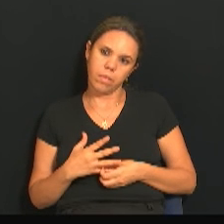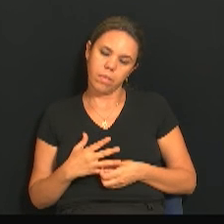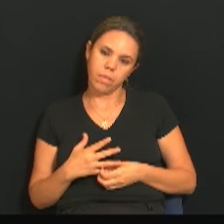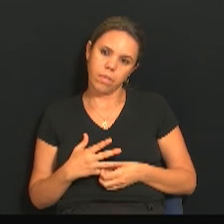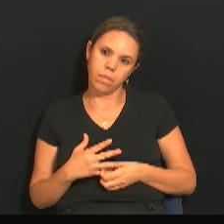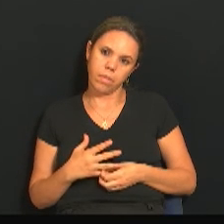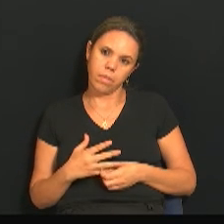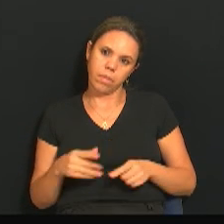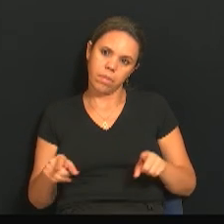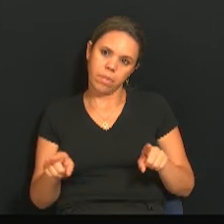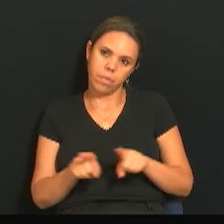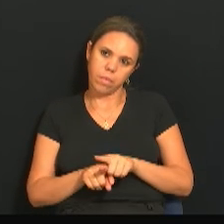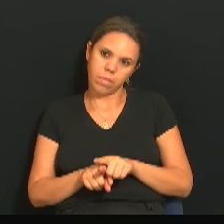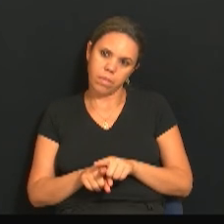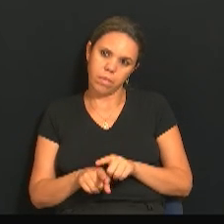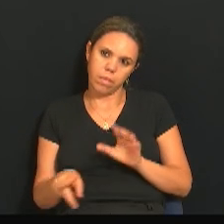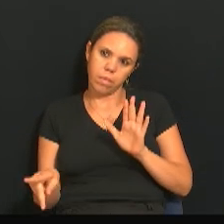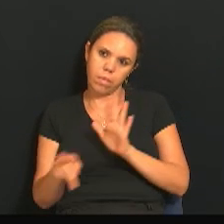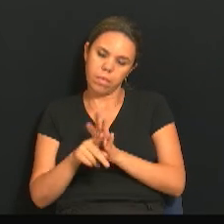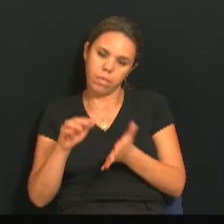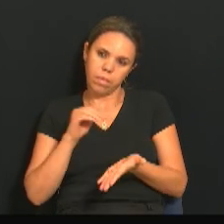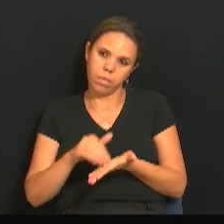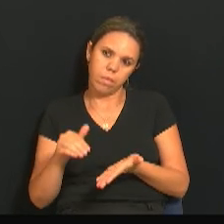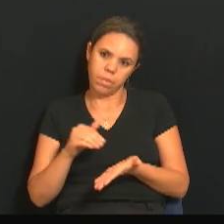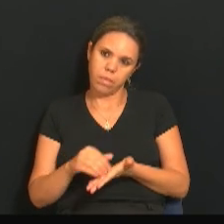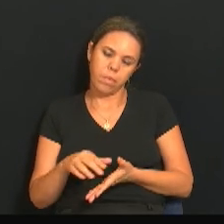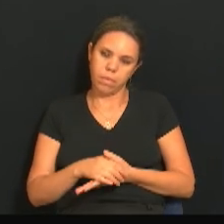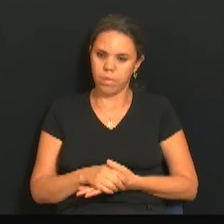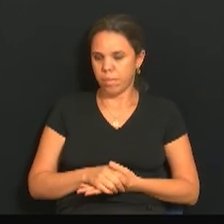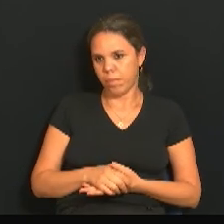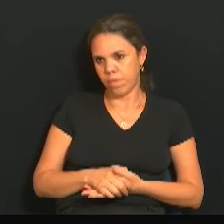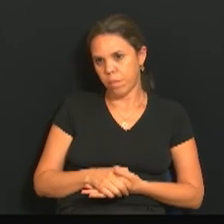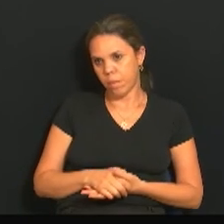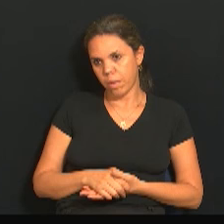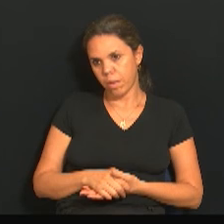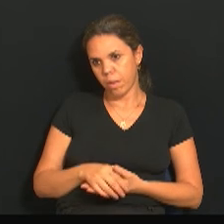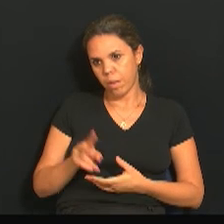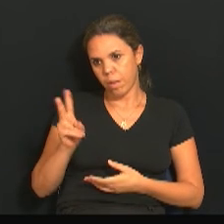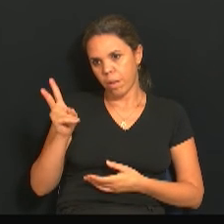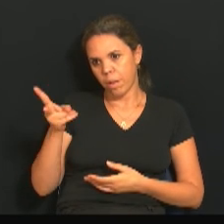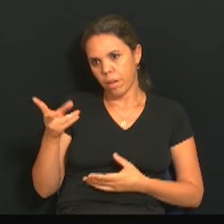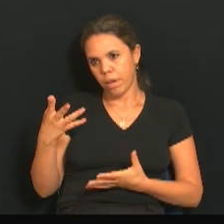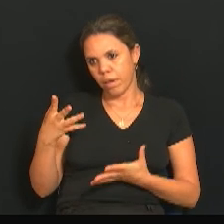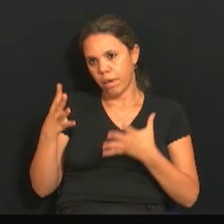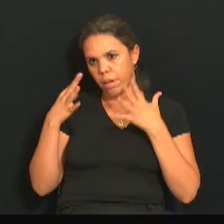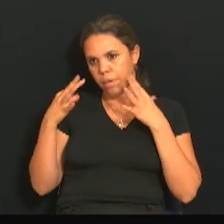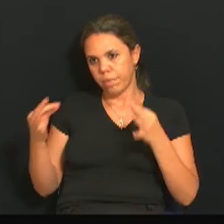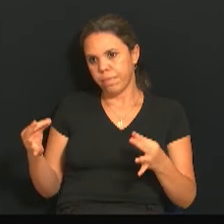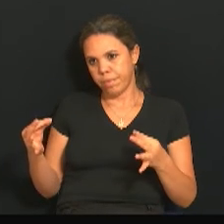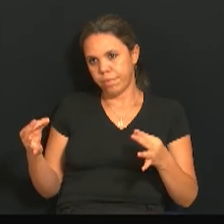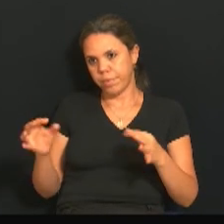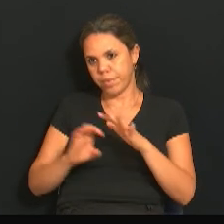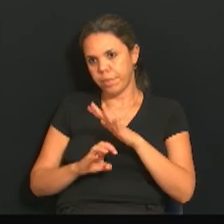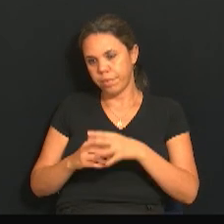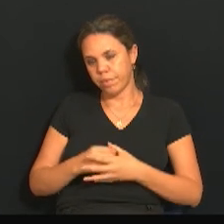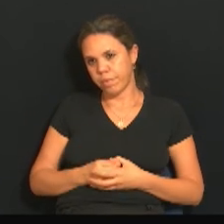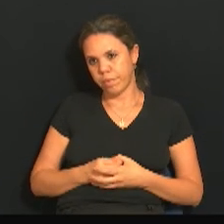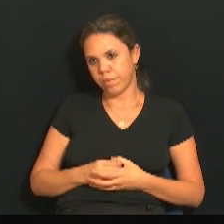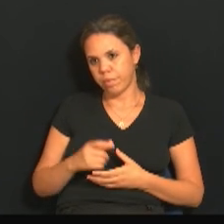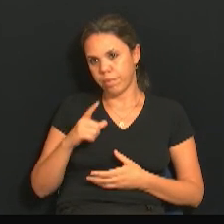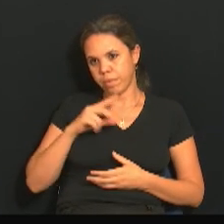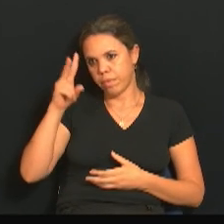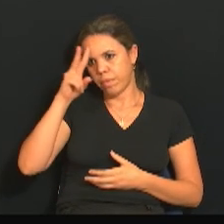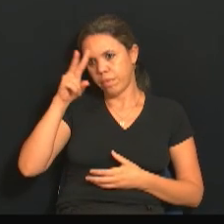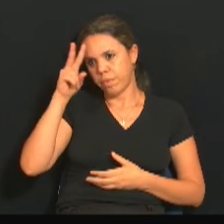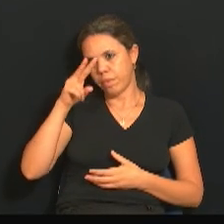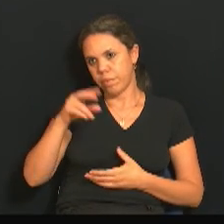também na própria secretaria, a gente está sempre com um olhar atento para as empresas, mas a gente tem que lembrar